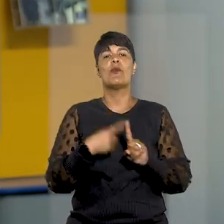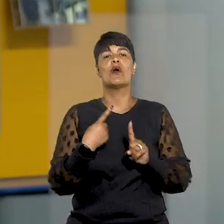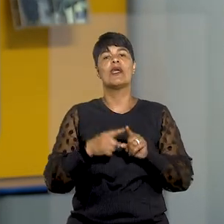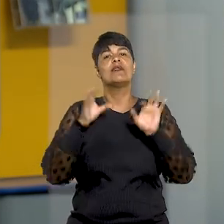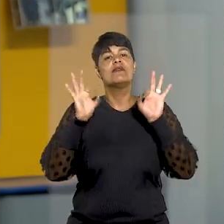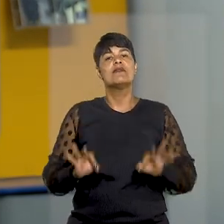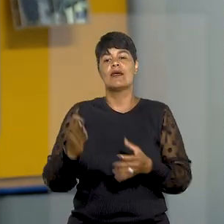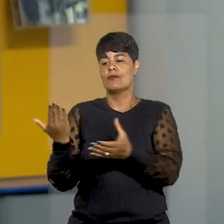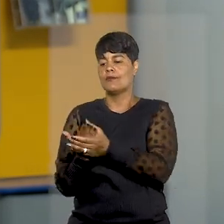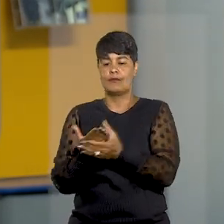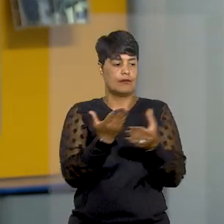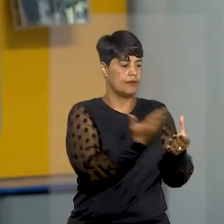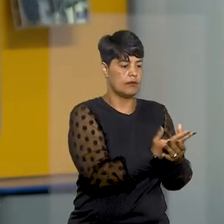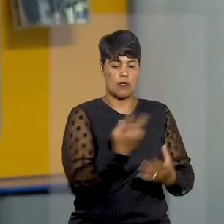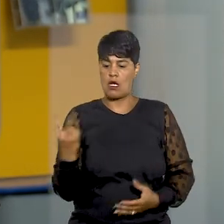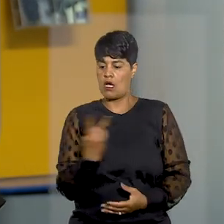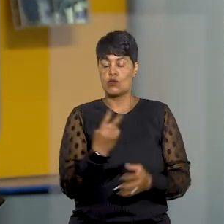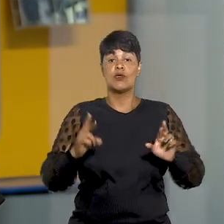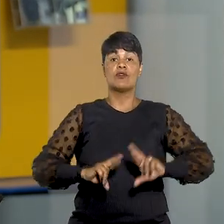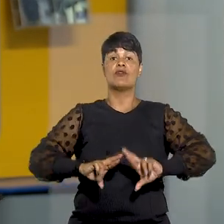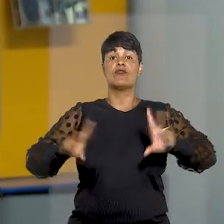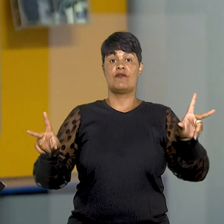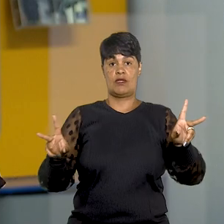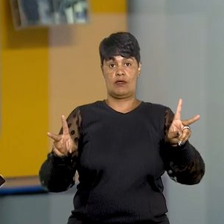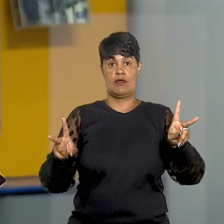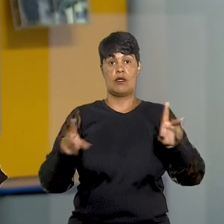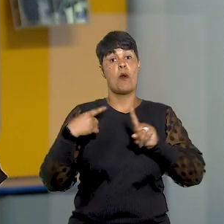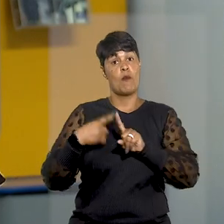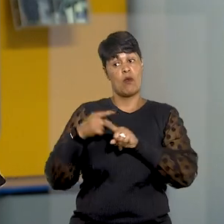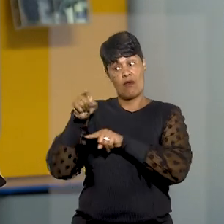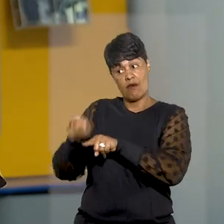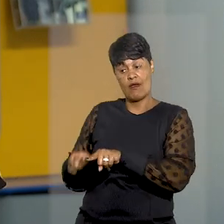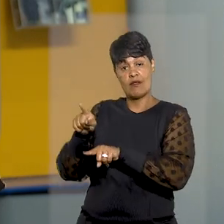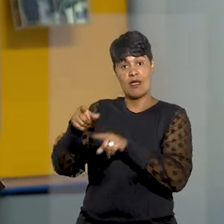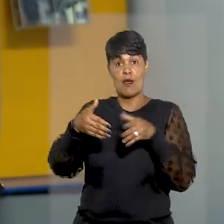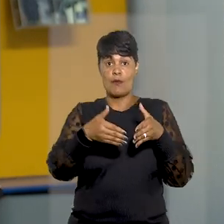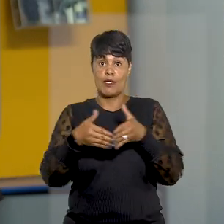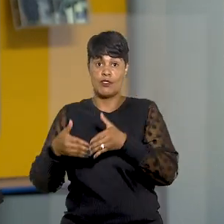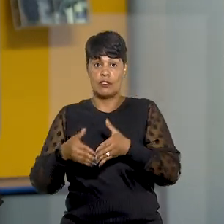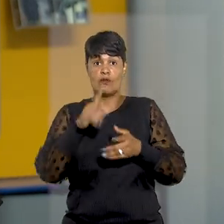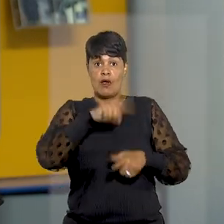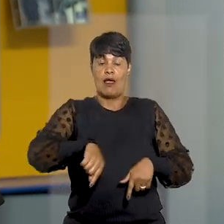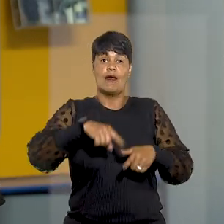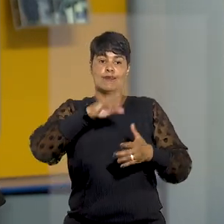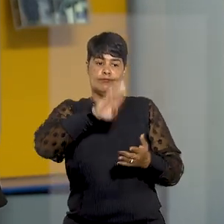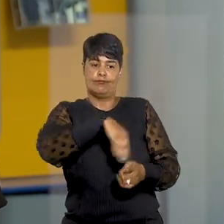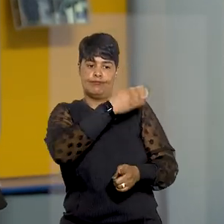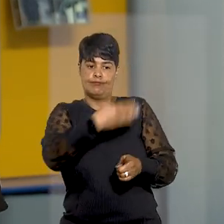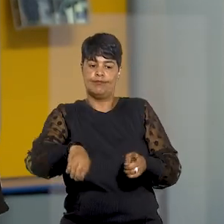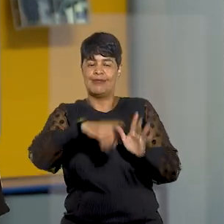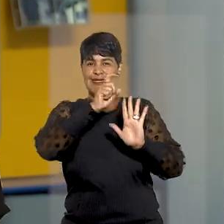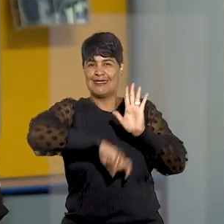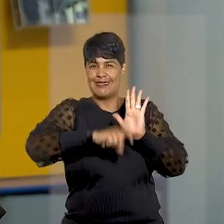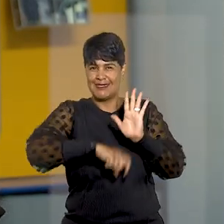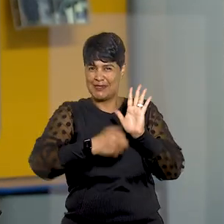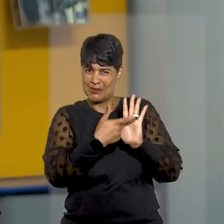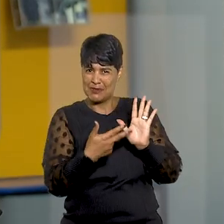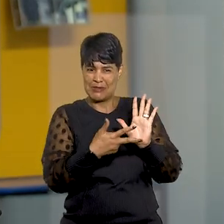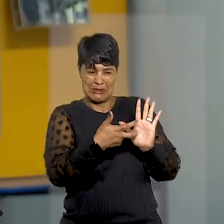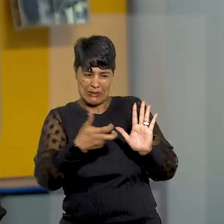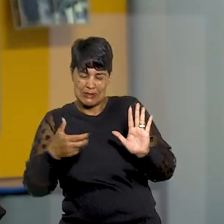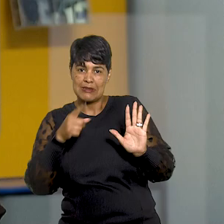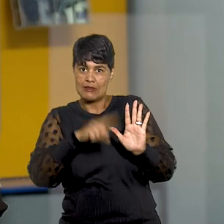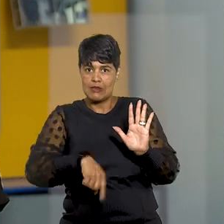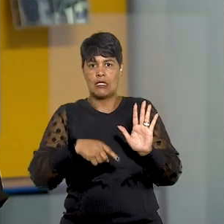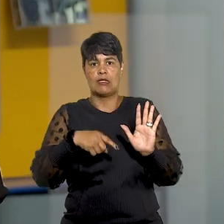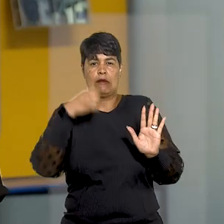os objetos das duas ações eram diferentes uma vez que na primeira o pedido era de declaração de ilegalidade das tarifas apontadas